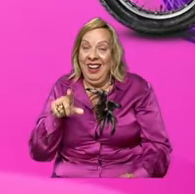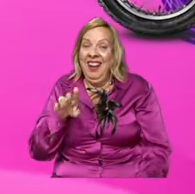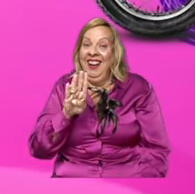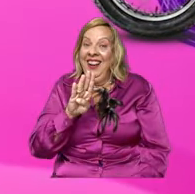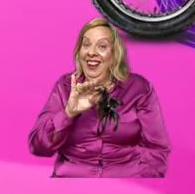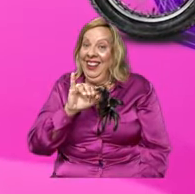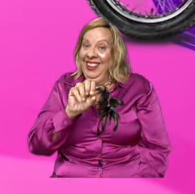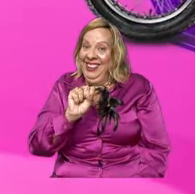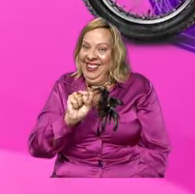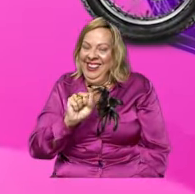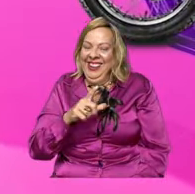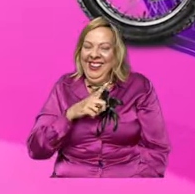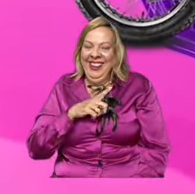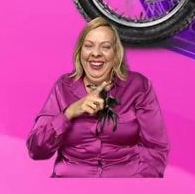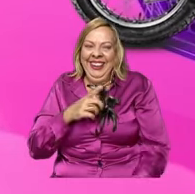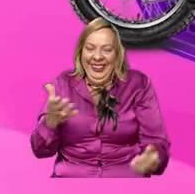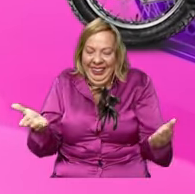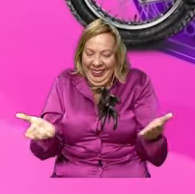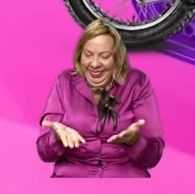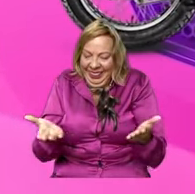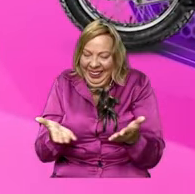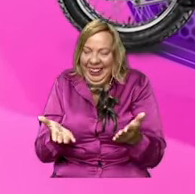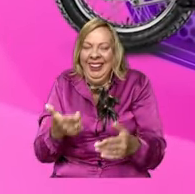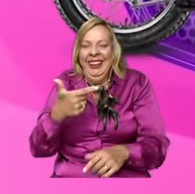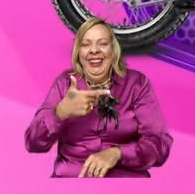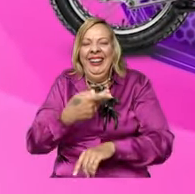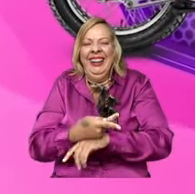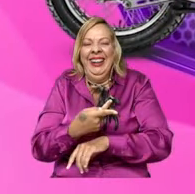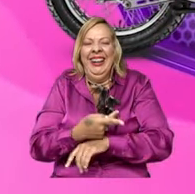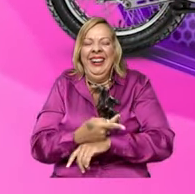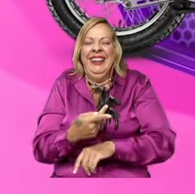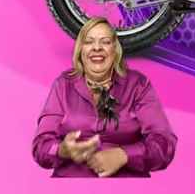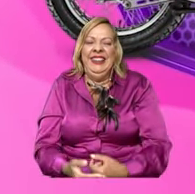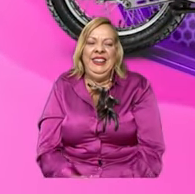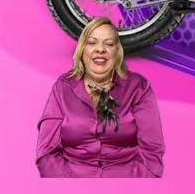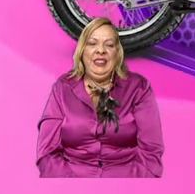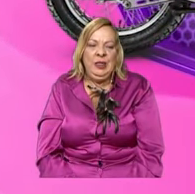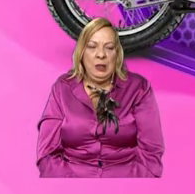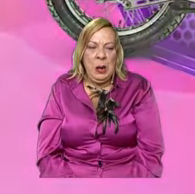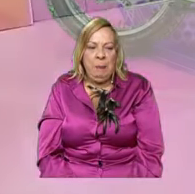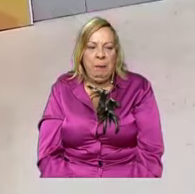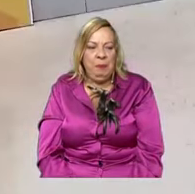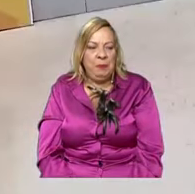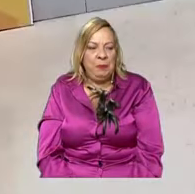Uma Honda Biz agora no segundo prêmio especial.